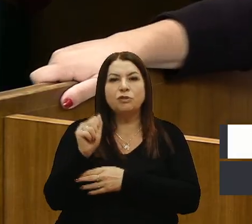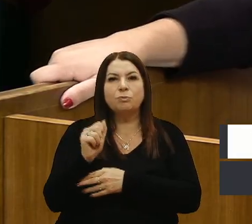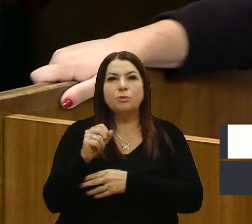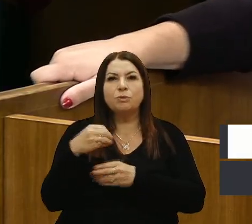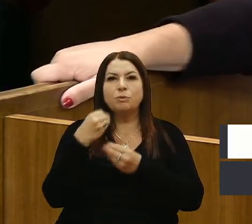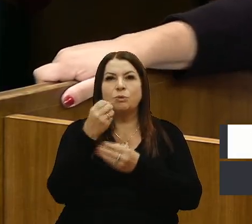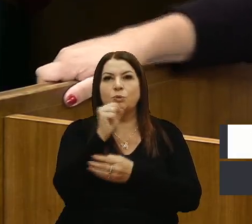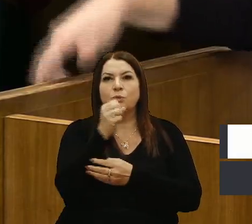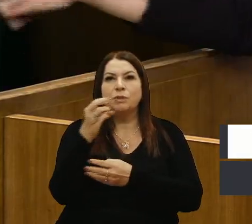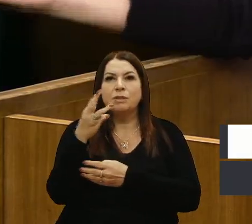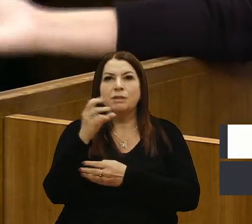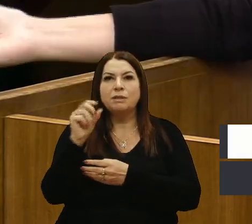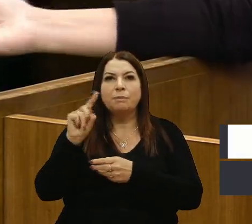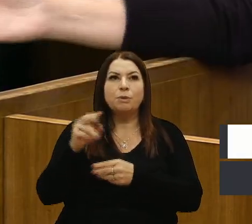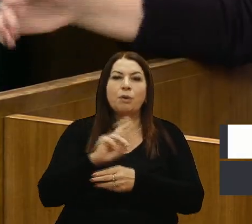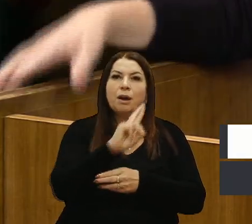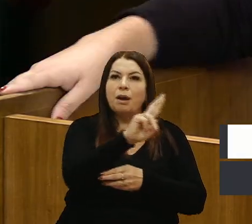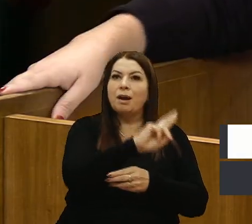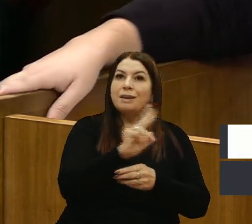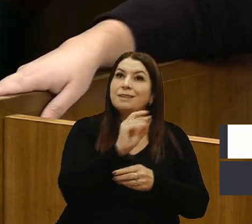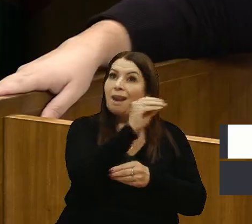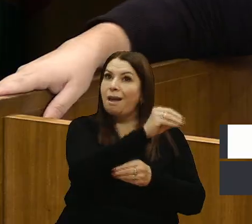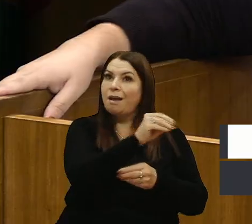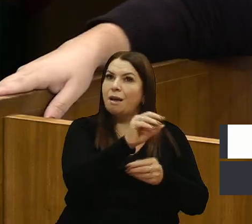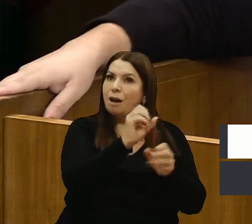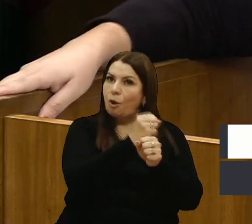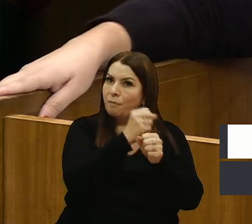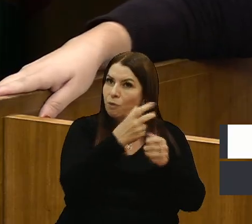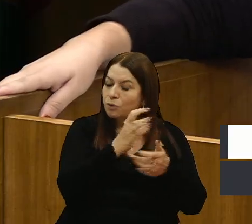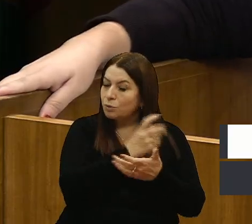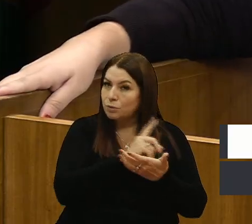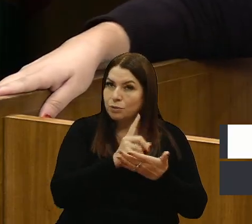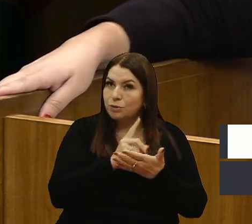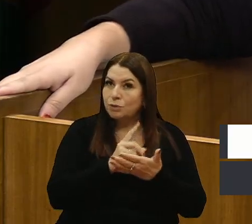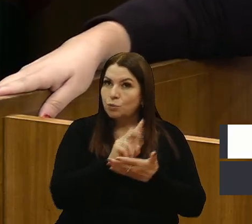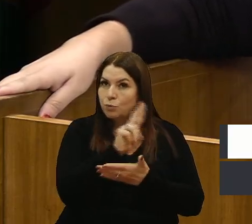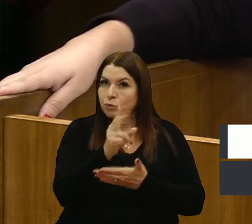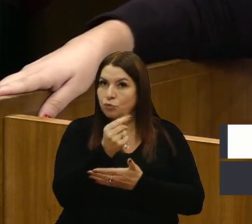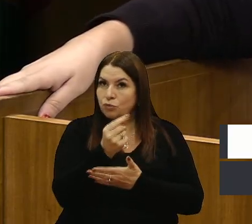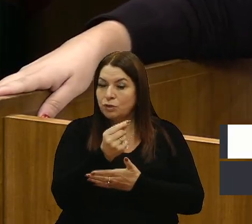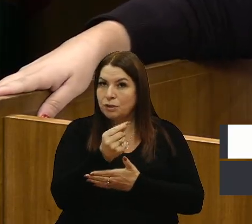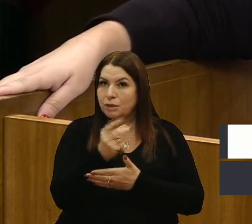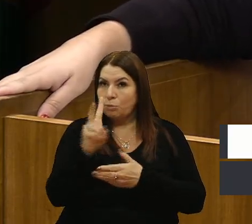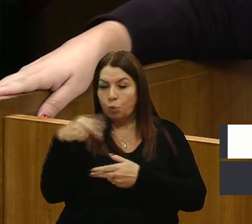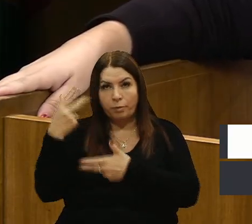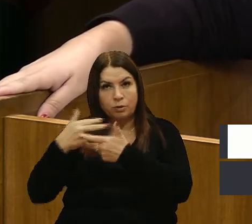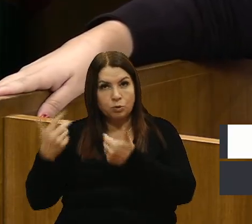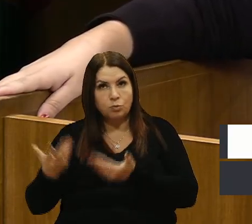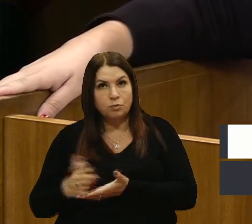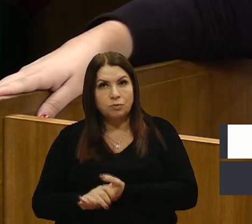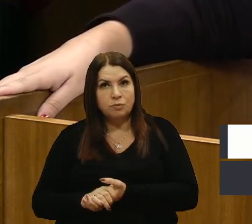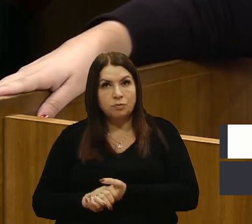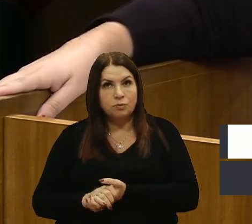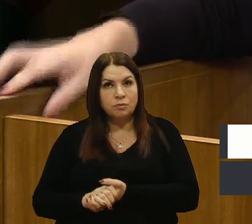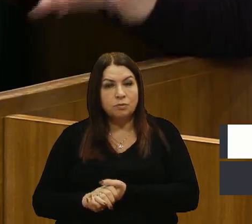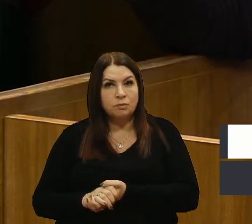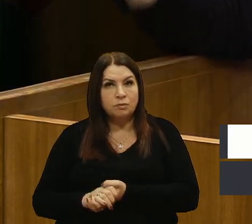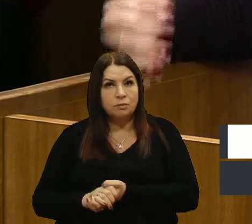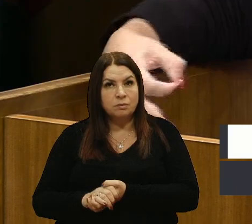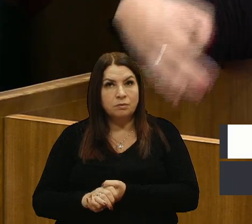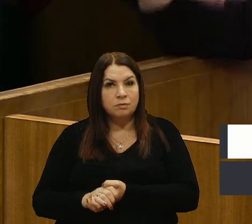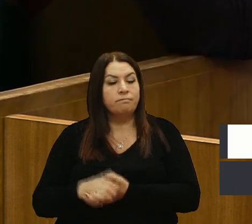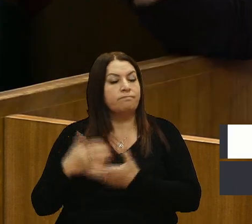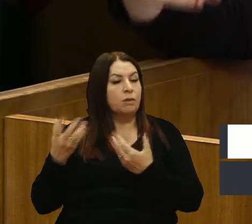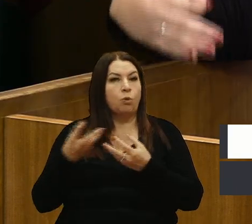mil reais? A obra vai acontecer, não vai acontecer? Ocuparam esse dinheiro no caixa para outras coisas?